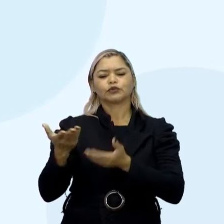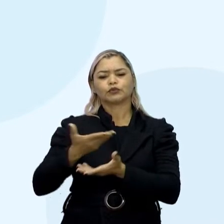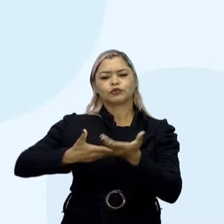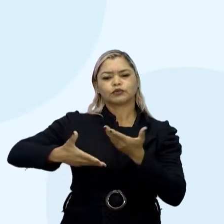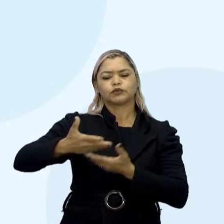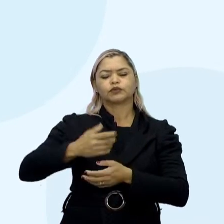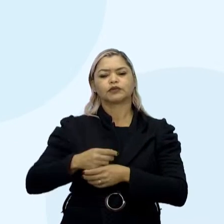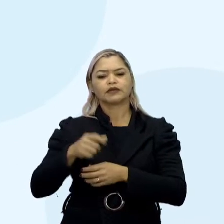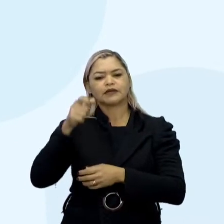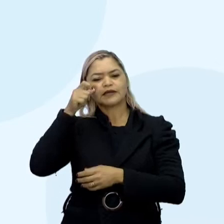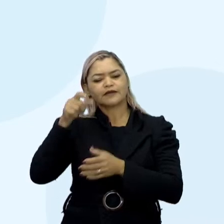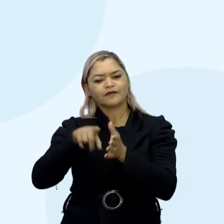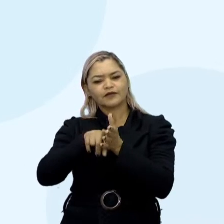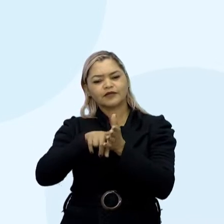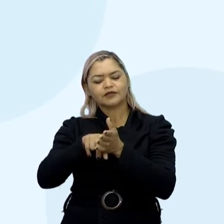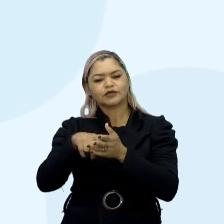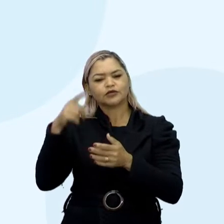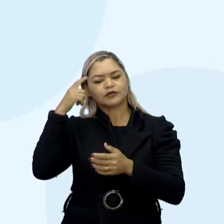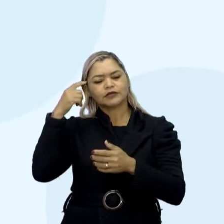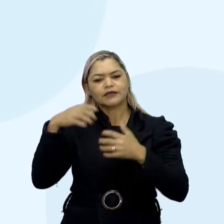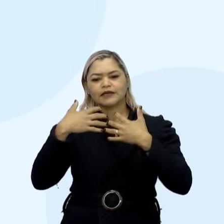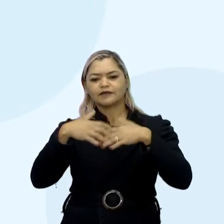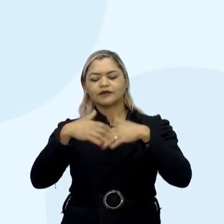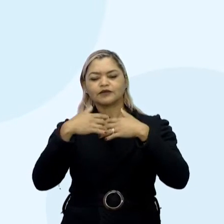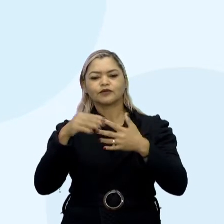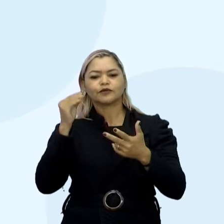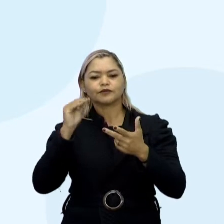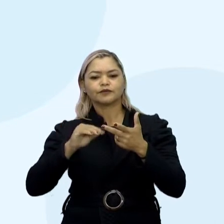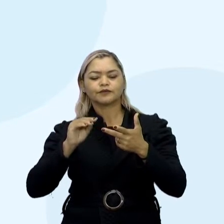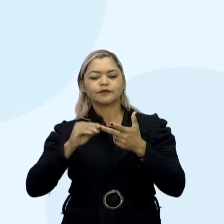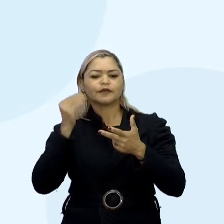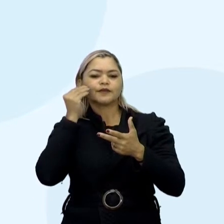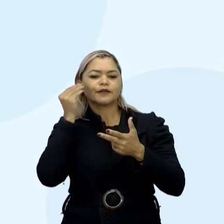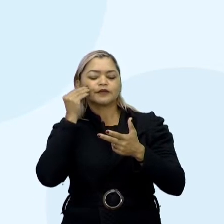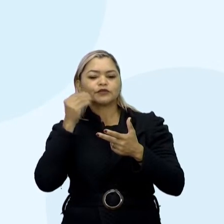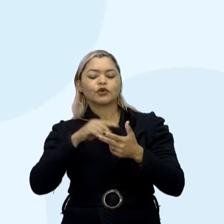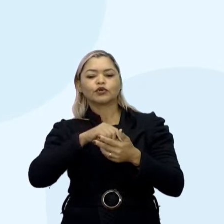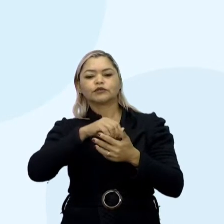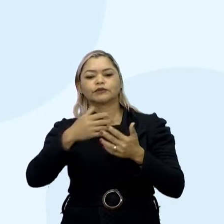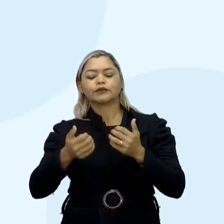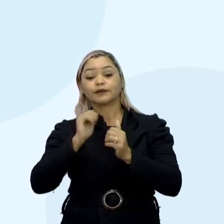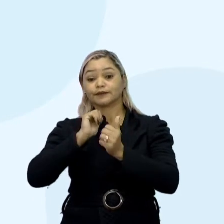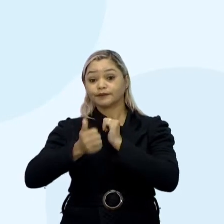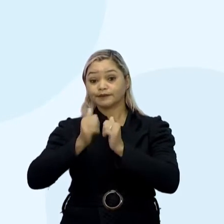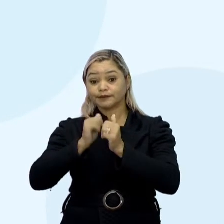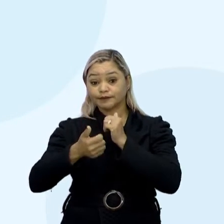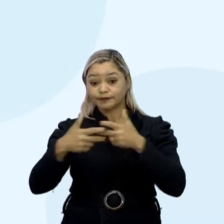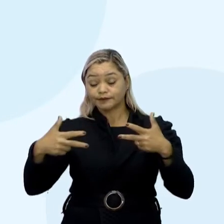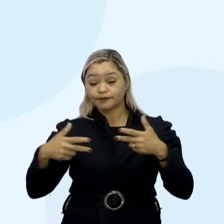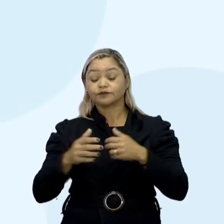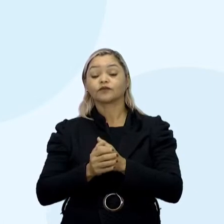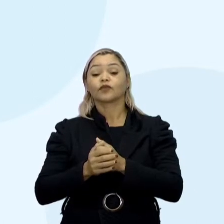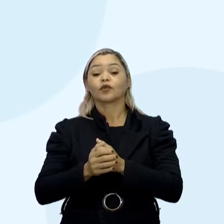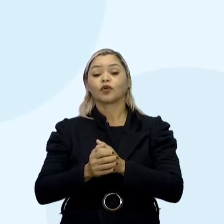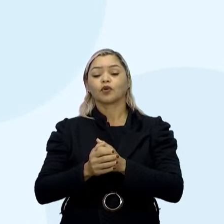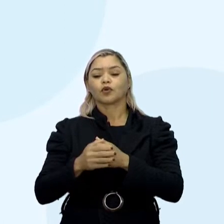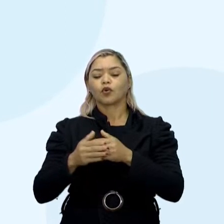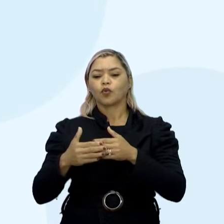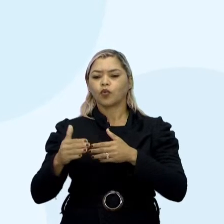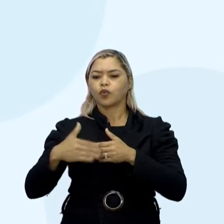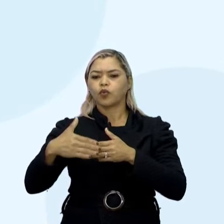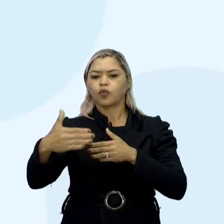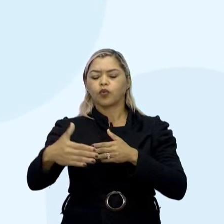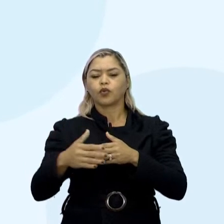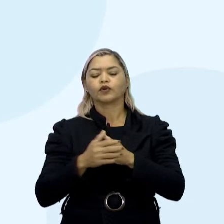investigações, reflexões, experimentações das modalidades esportivas feitas ao longo